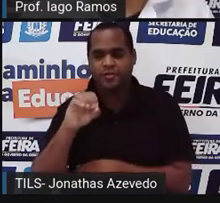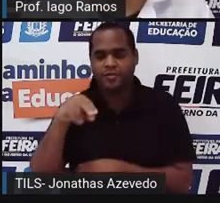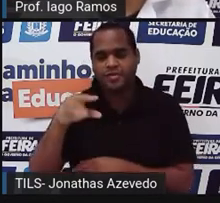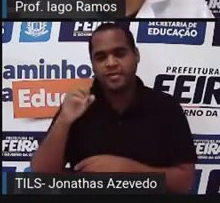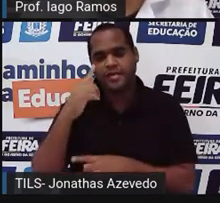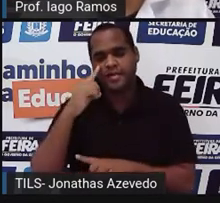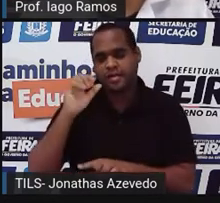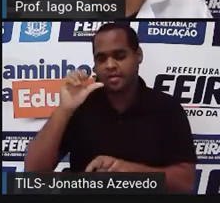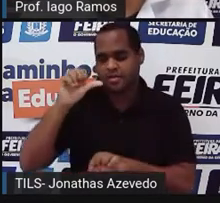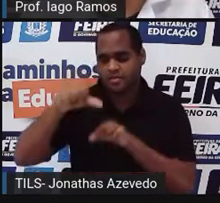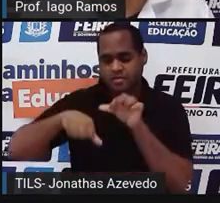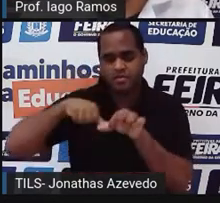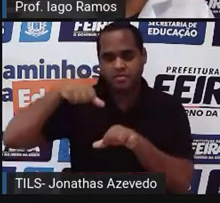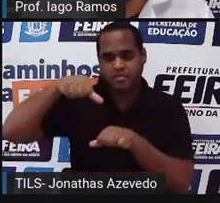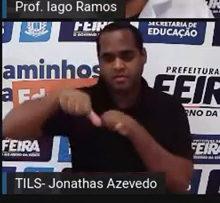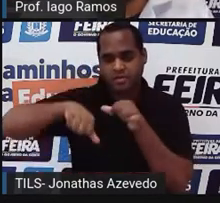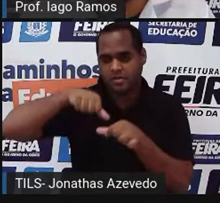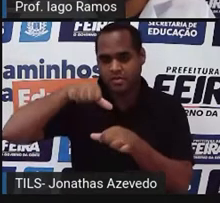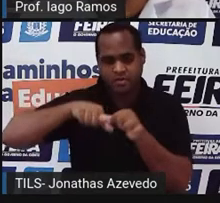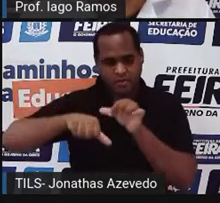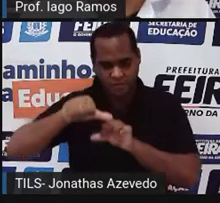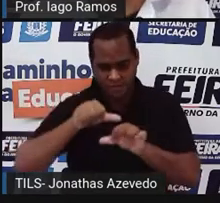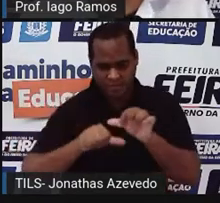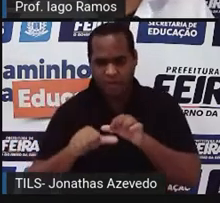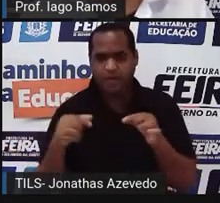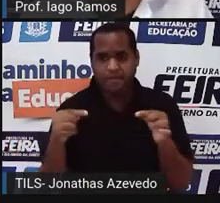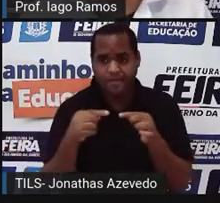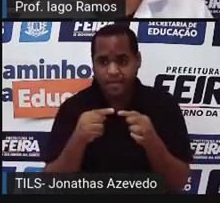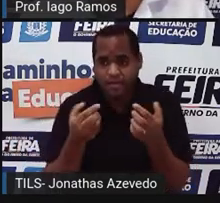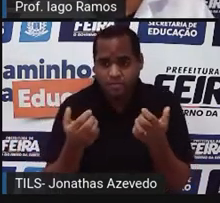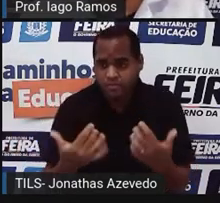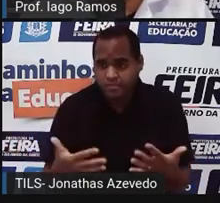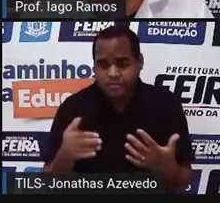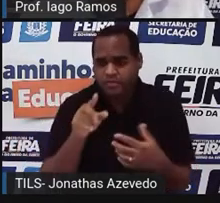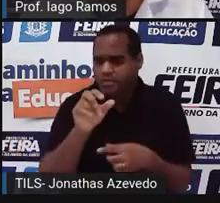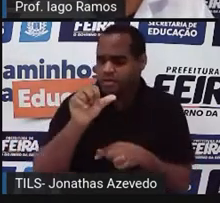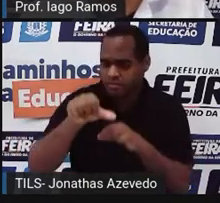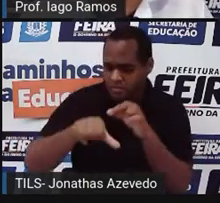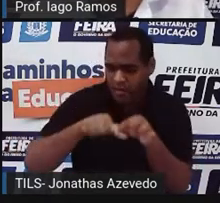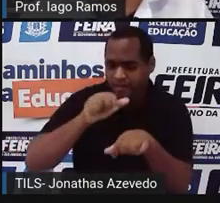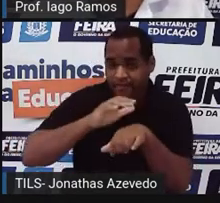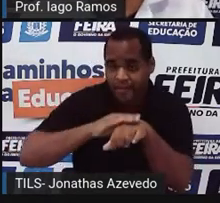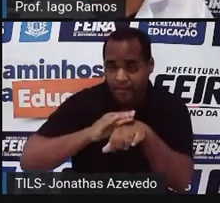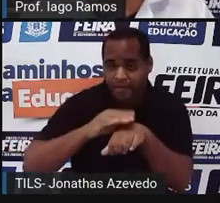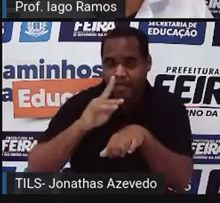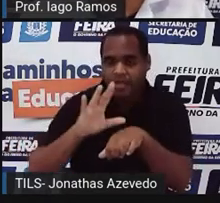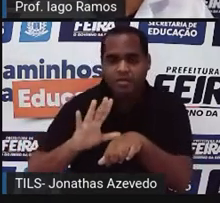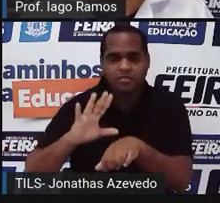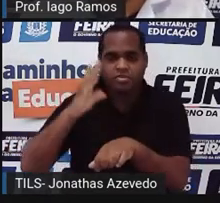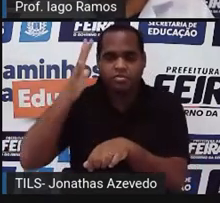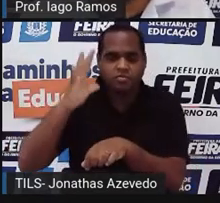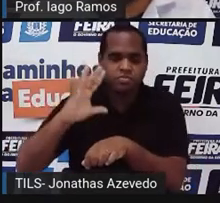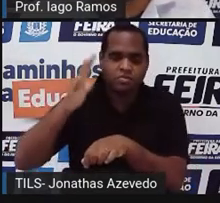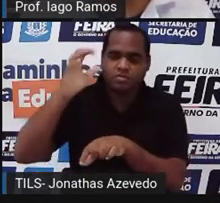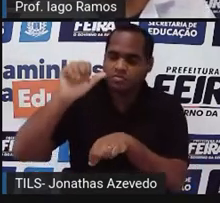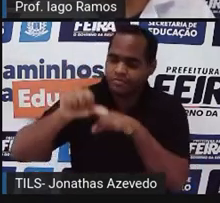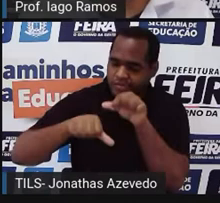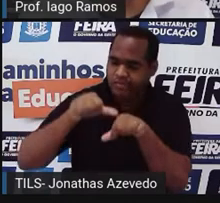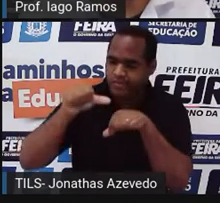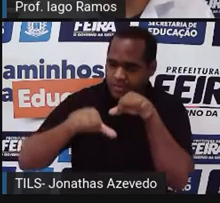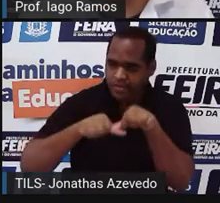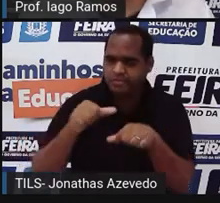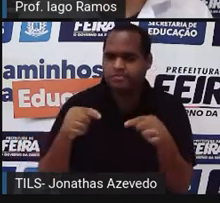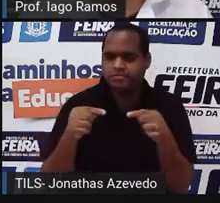algumas transformações nessas figuras. E essas transformações acontecendo, as medidas